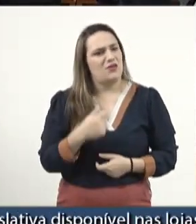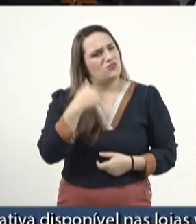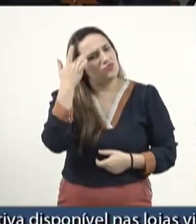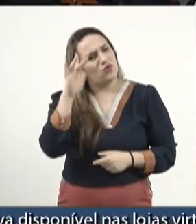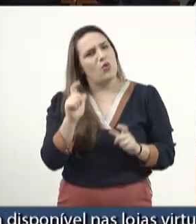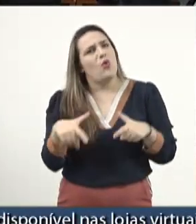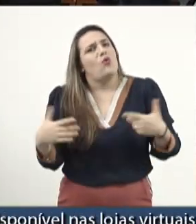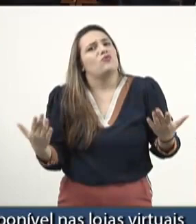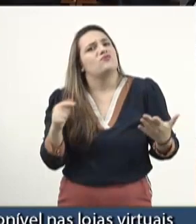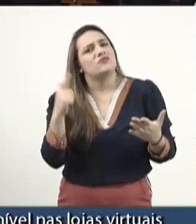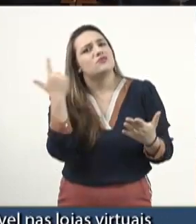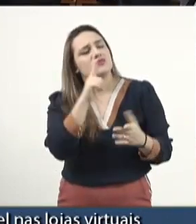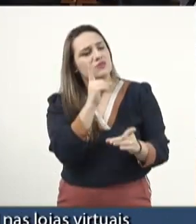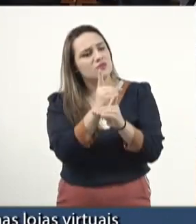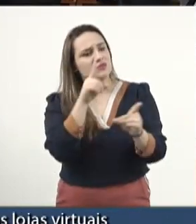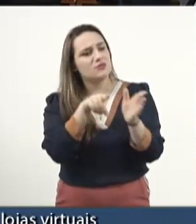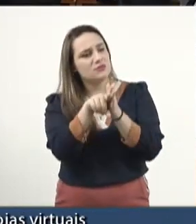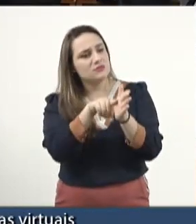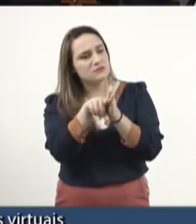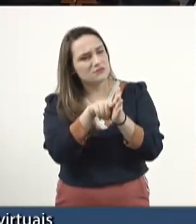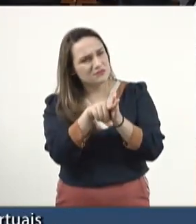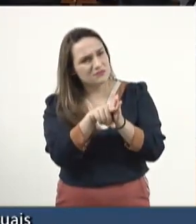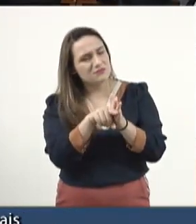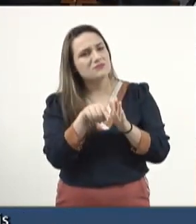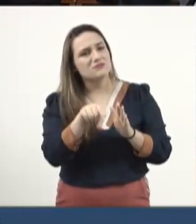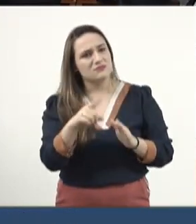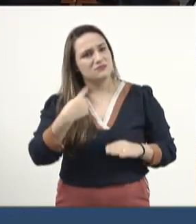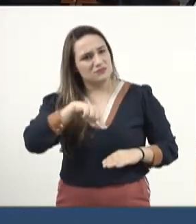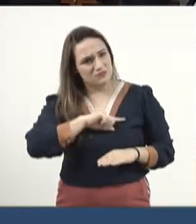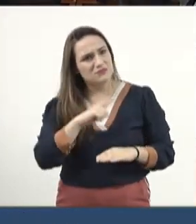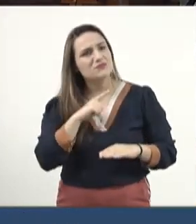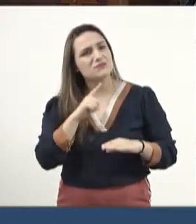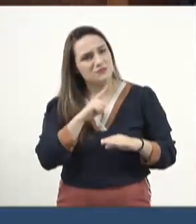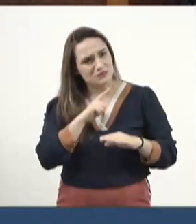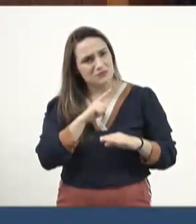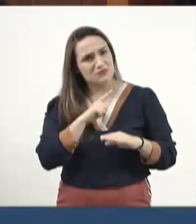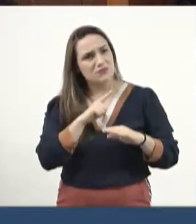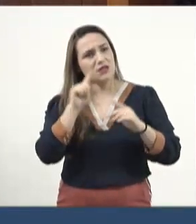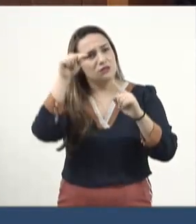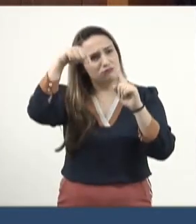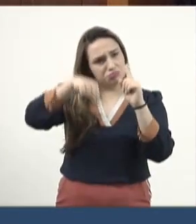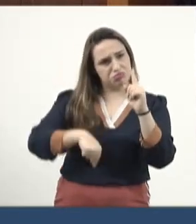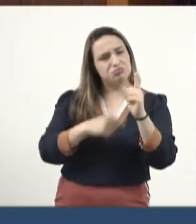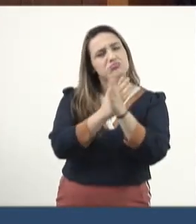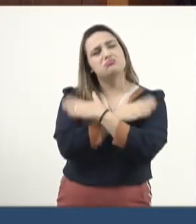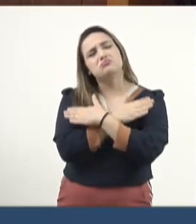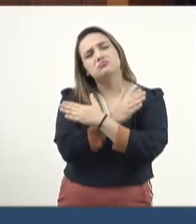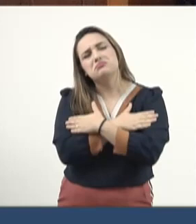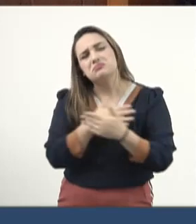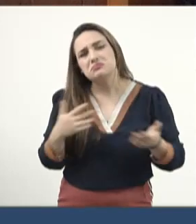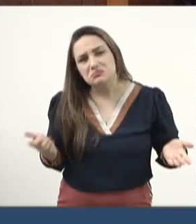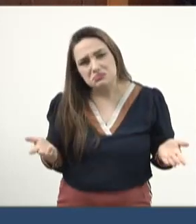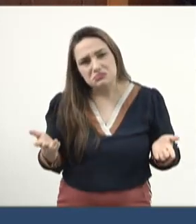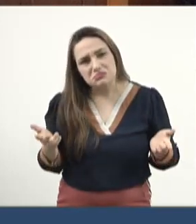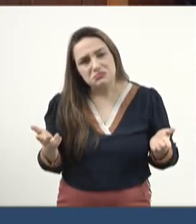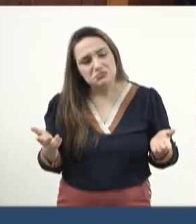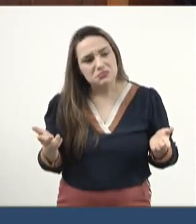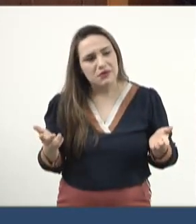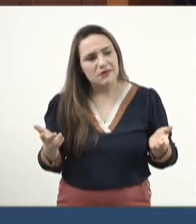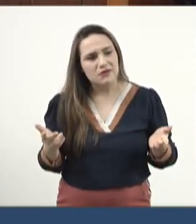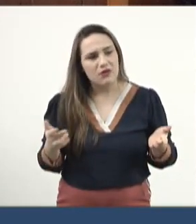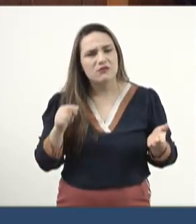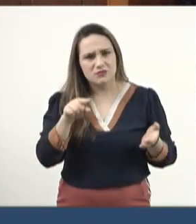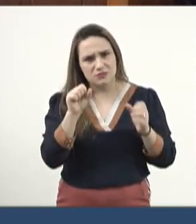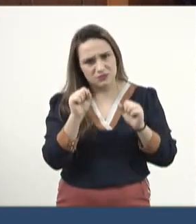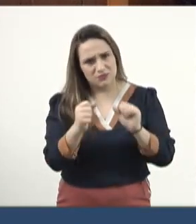sei. No governo Bolsonaro, nós tivemos os menores índices de desemprego. O senhor poderia